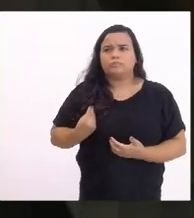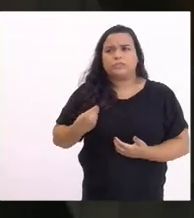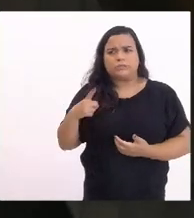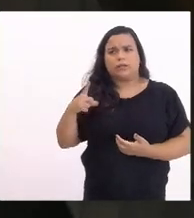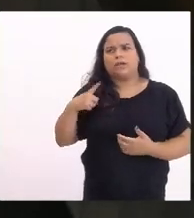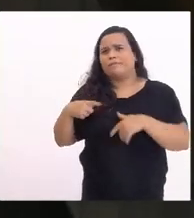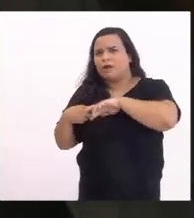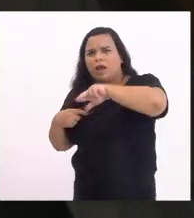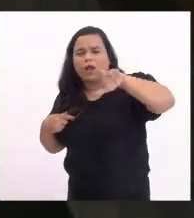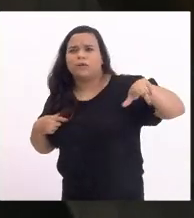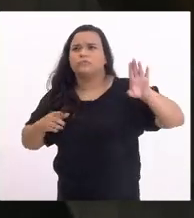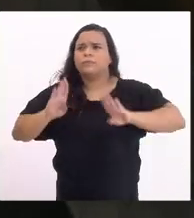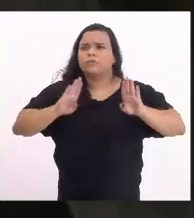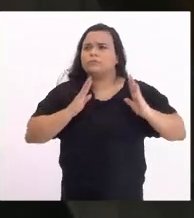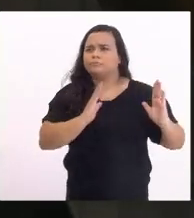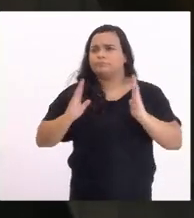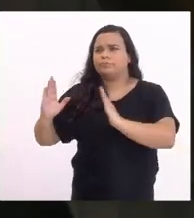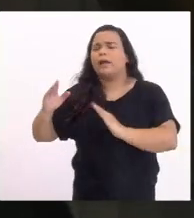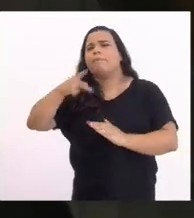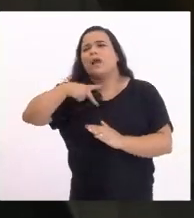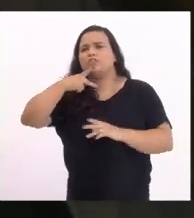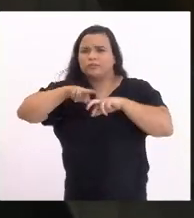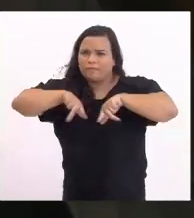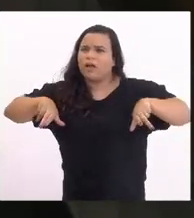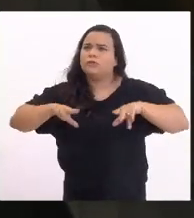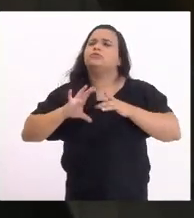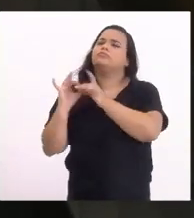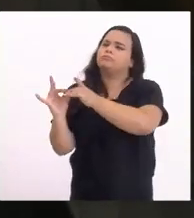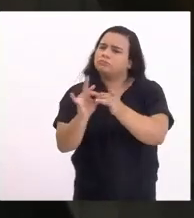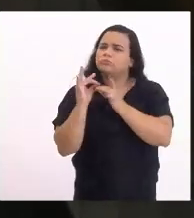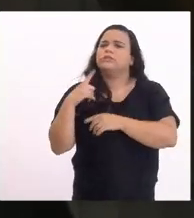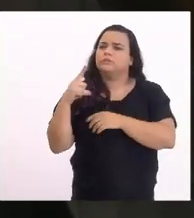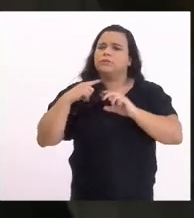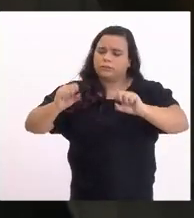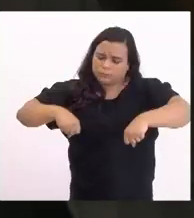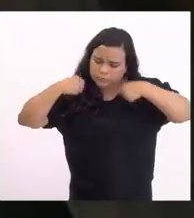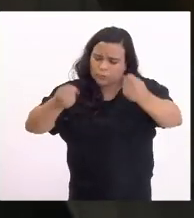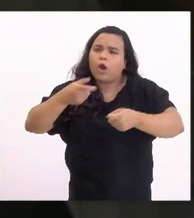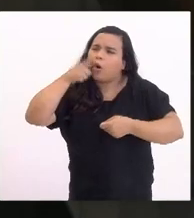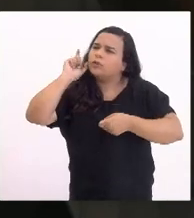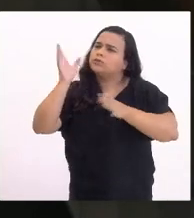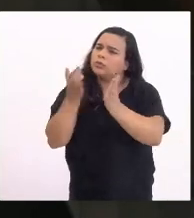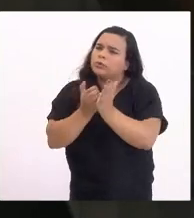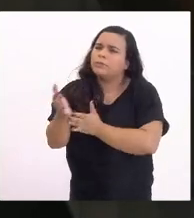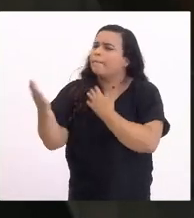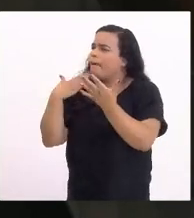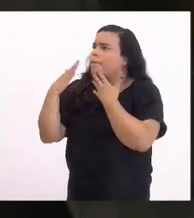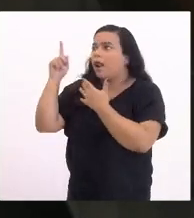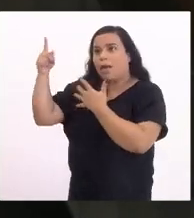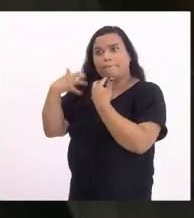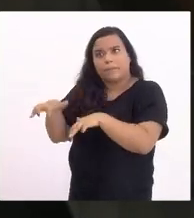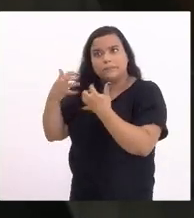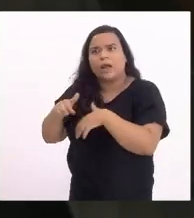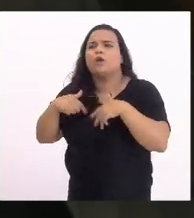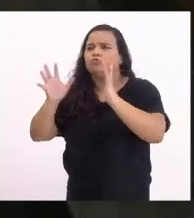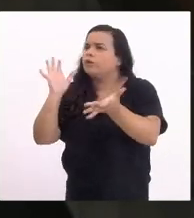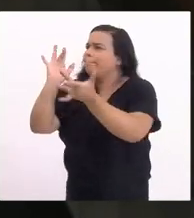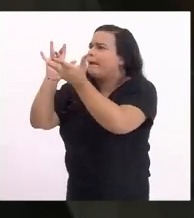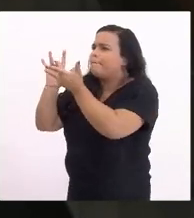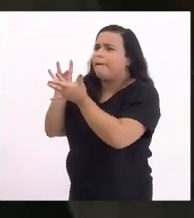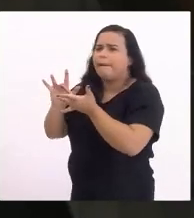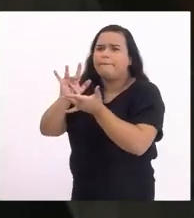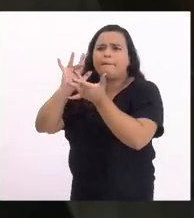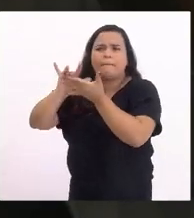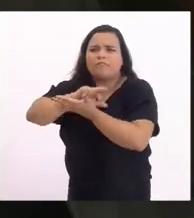Vários de nós, vários mandatos diferentes, partidos diferentes, já temos nos colocado desde ontem, né, na relação com o povo de Petrópolis. Eu fiz vários contatos, tive